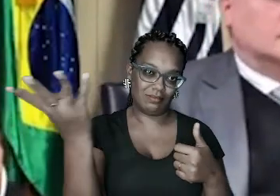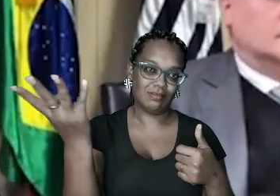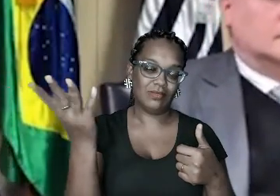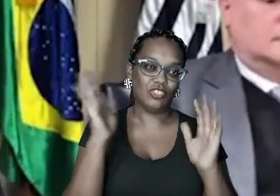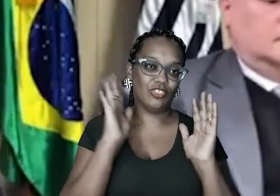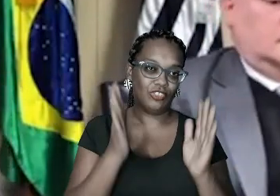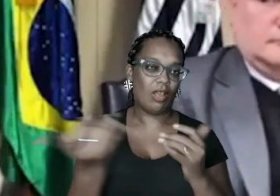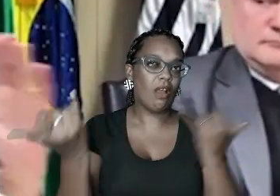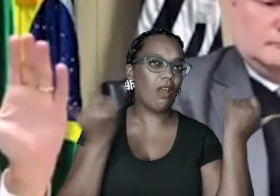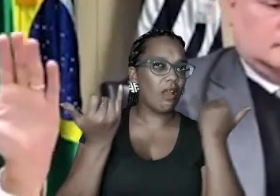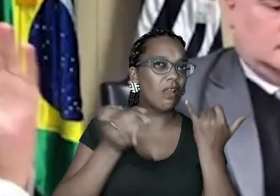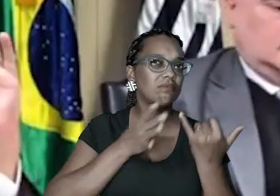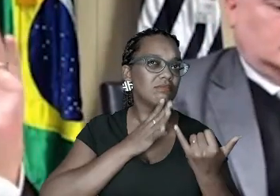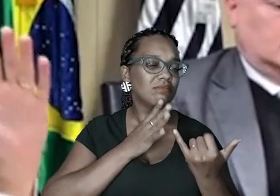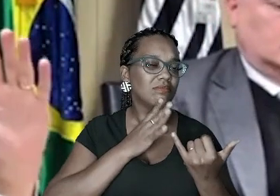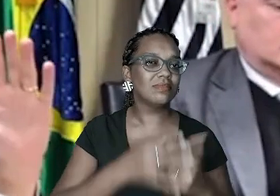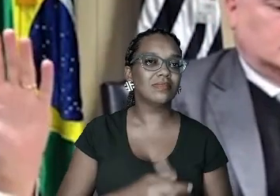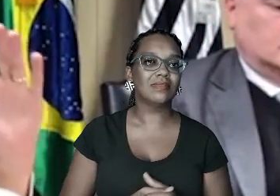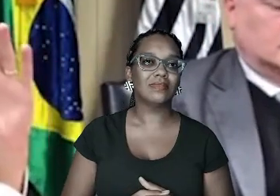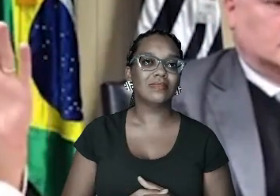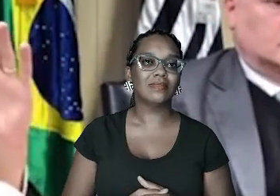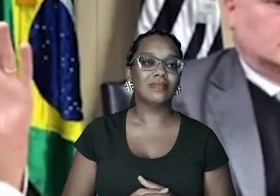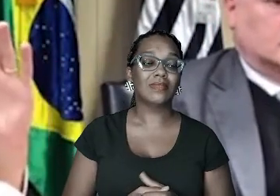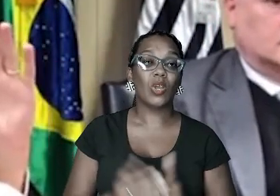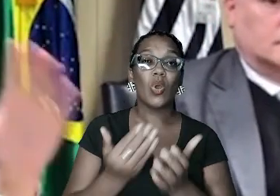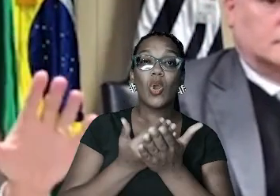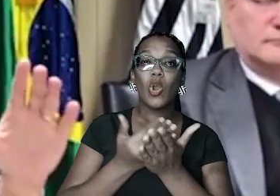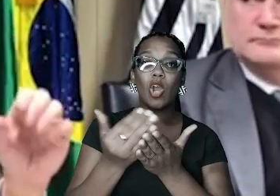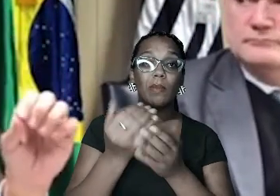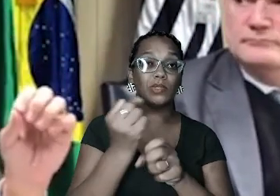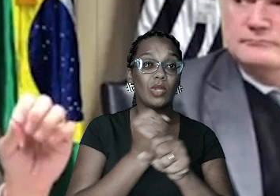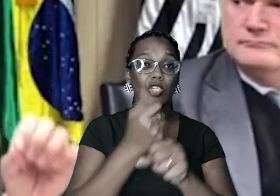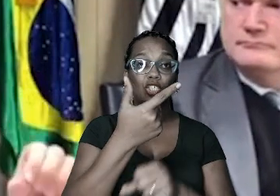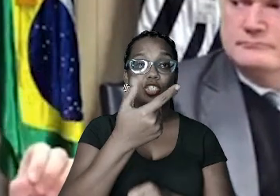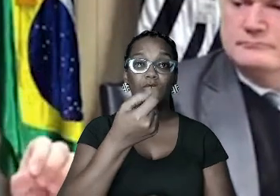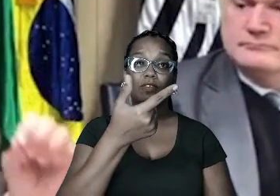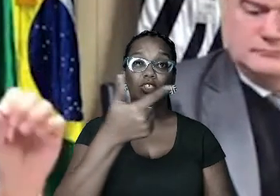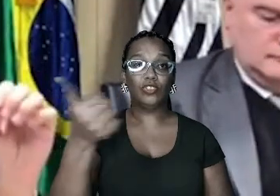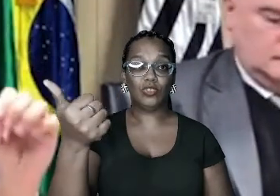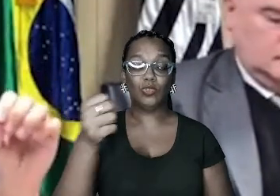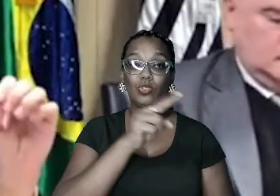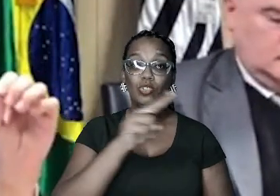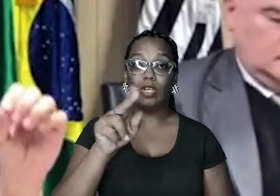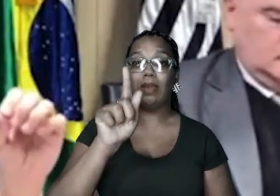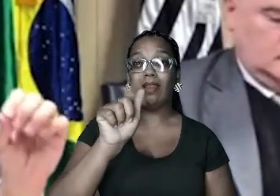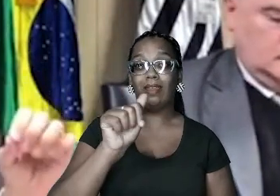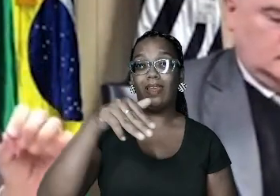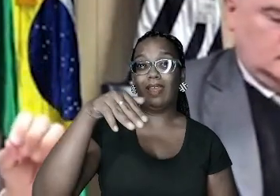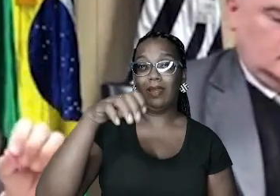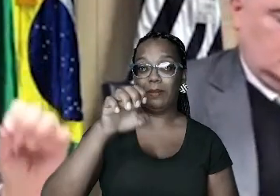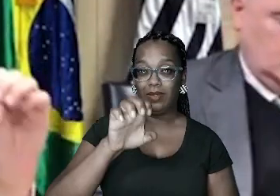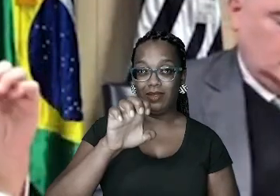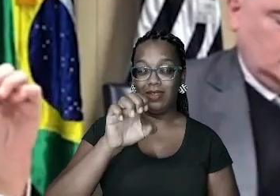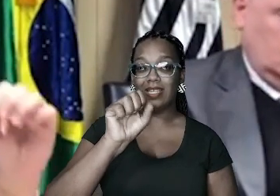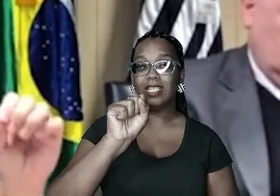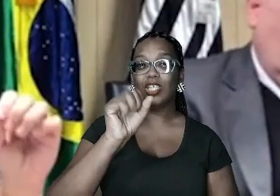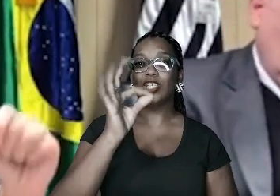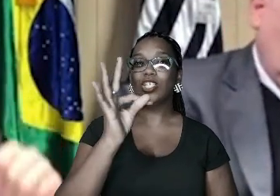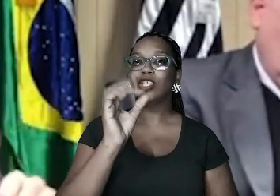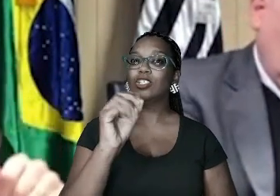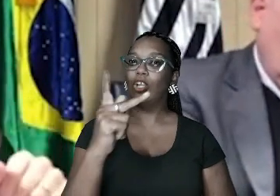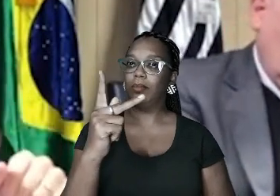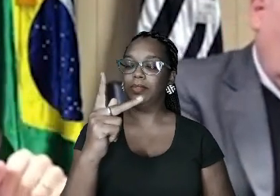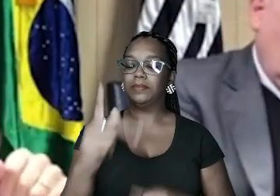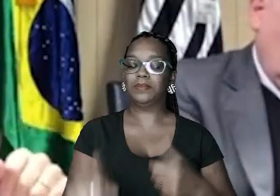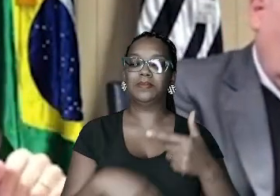exemplos é um caso que provavelmente muito de vocês devem ter ouvido falar ocorrido no começo de 2021 que é o